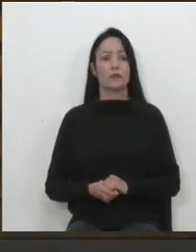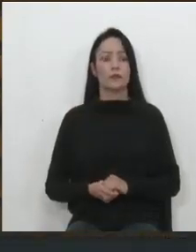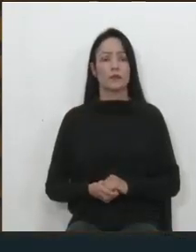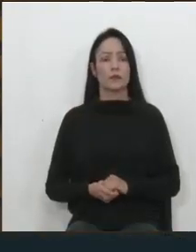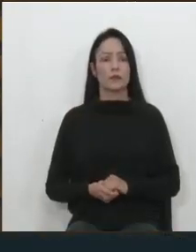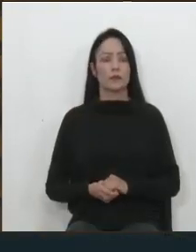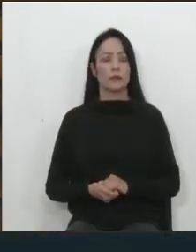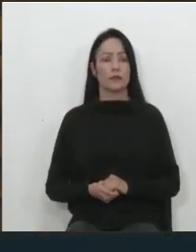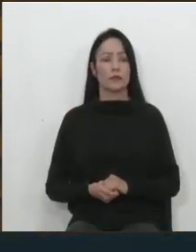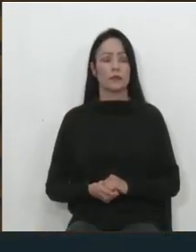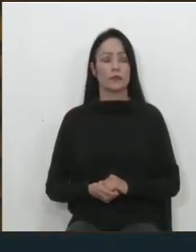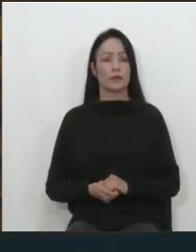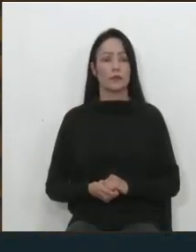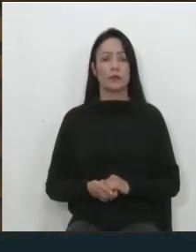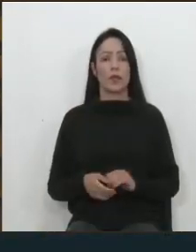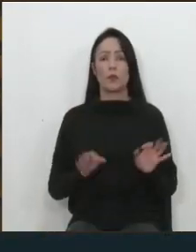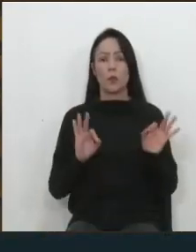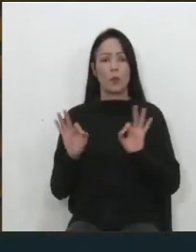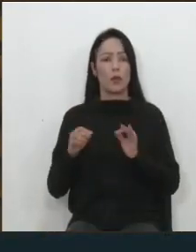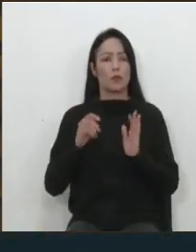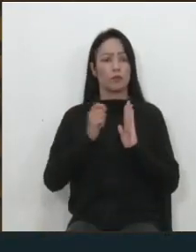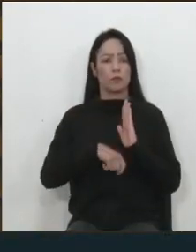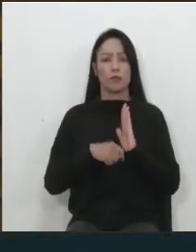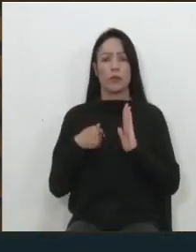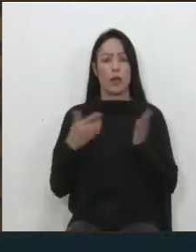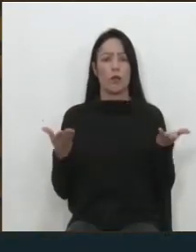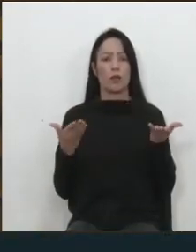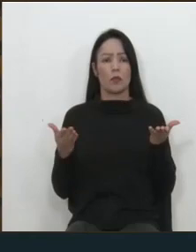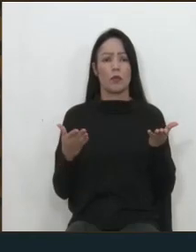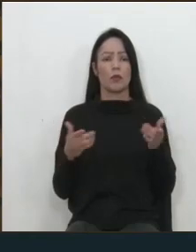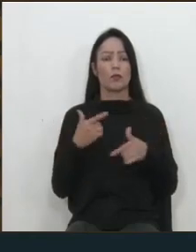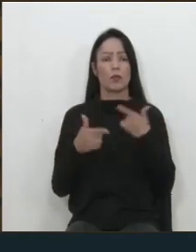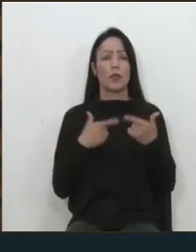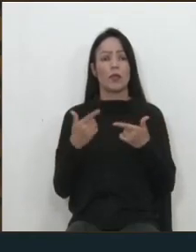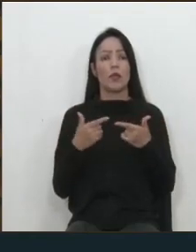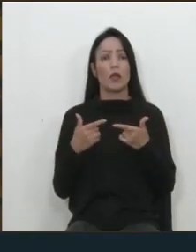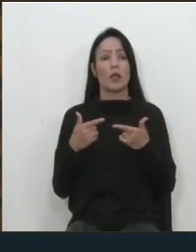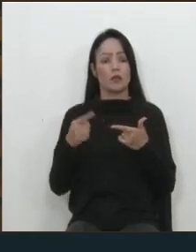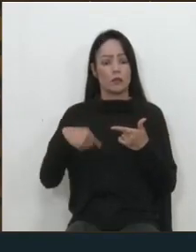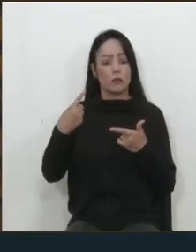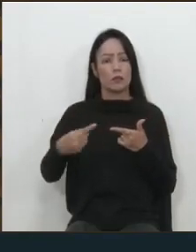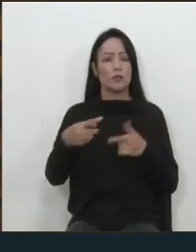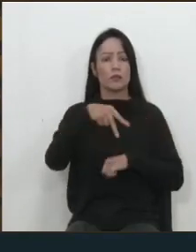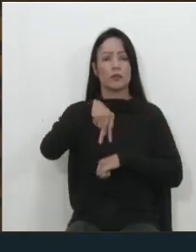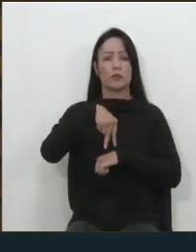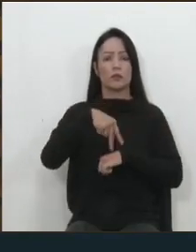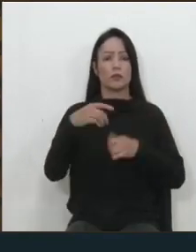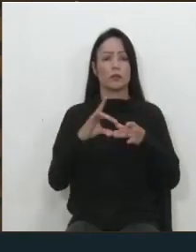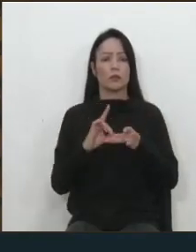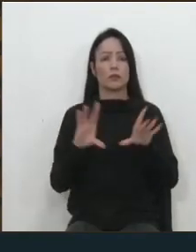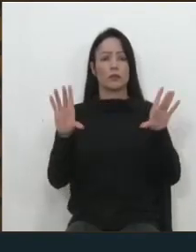Tendo em vista não haver mais oradores inscritos no pequeno expediente, passamos à tribuna livre, onde temos três oradores